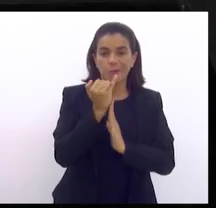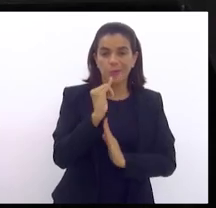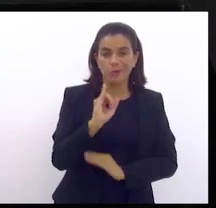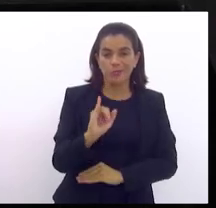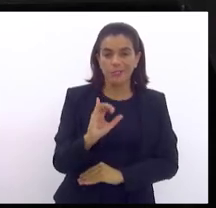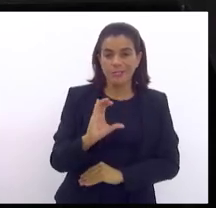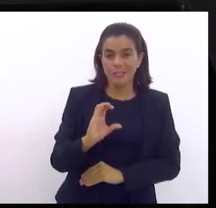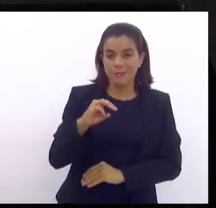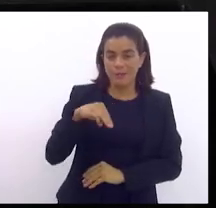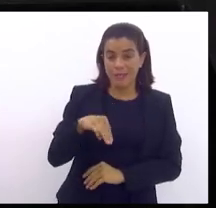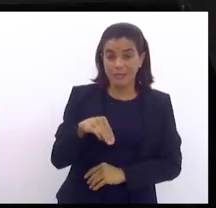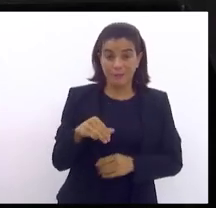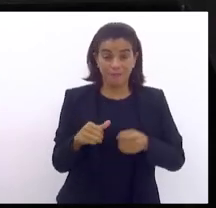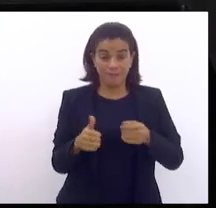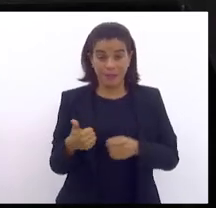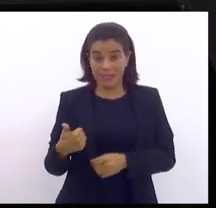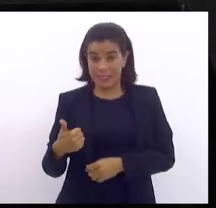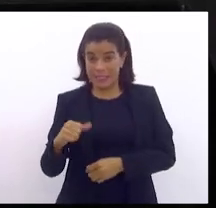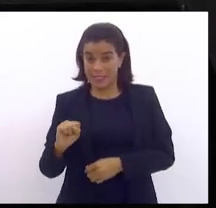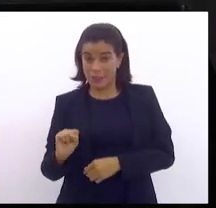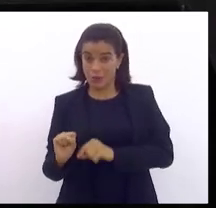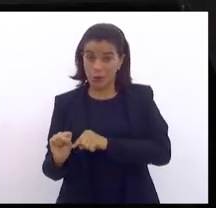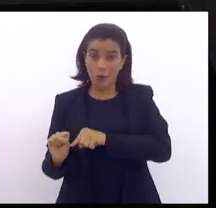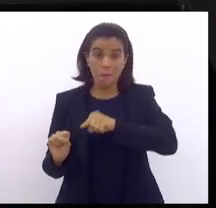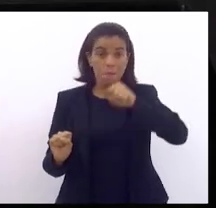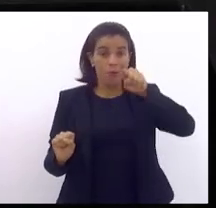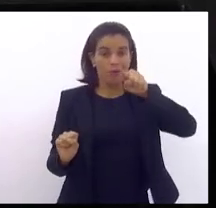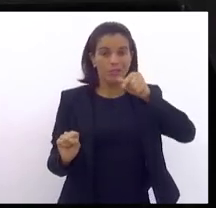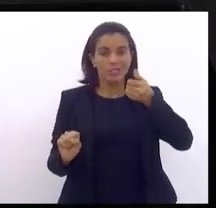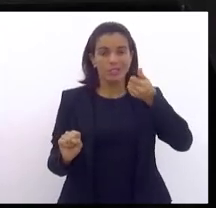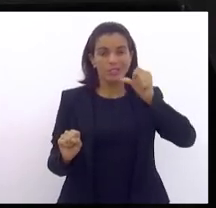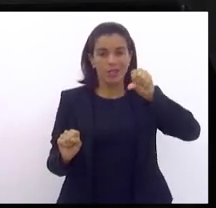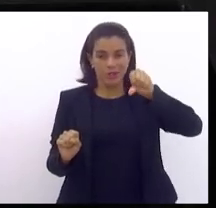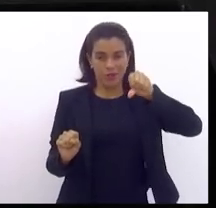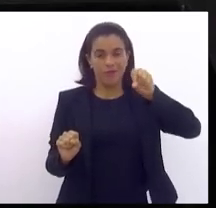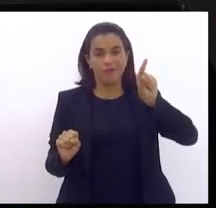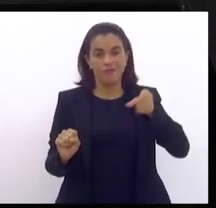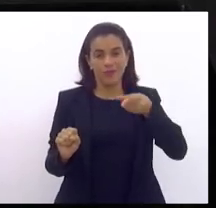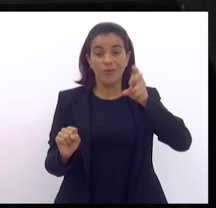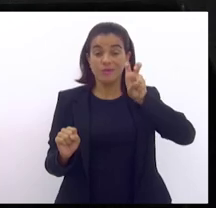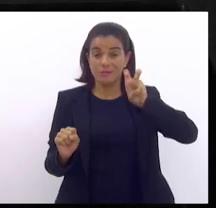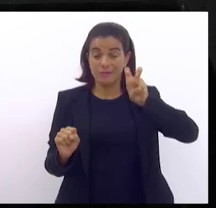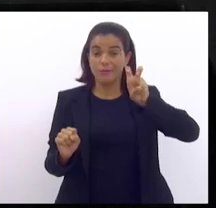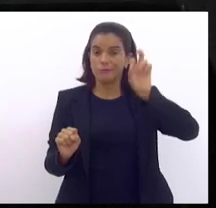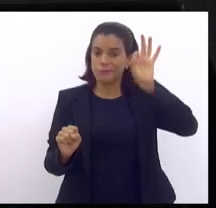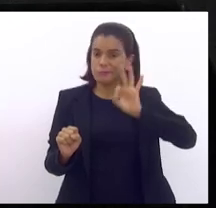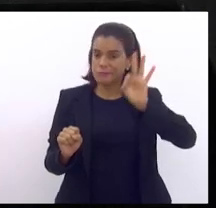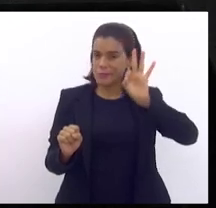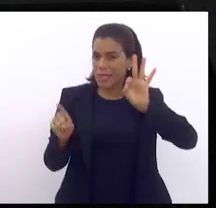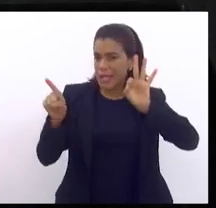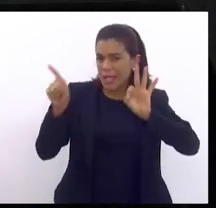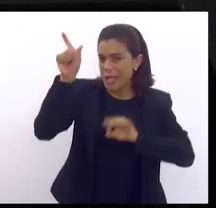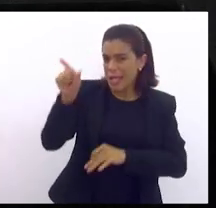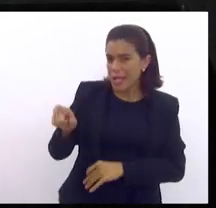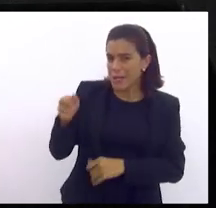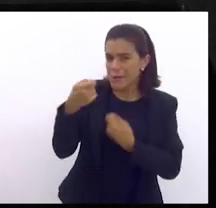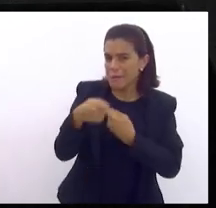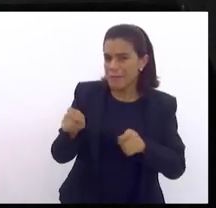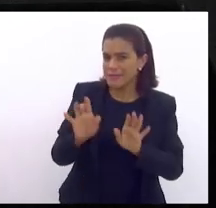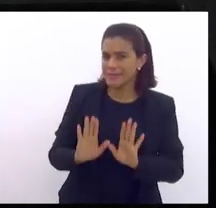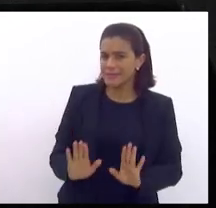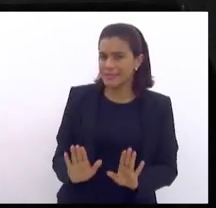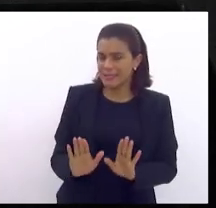de 18% para 19,5%. E ele não precisaria fazer isso.